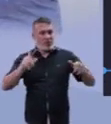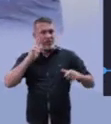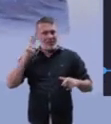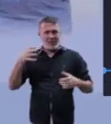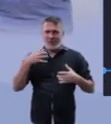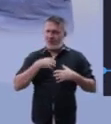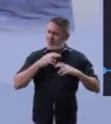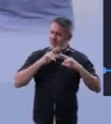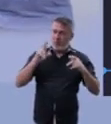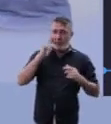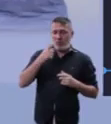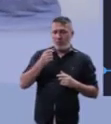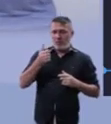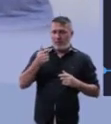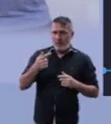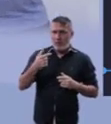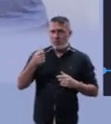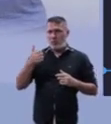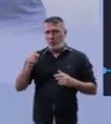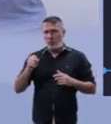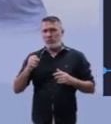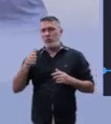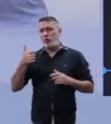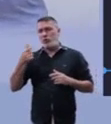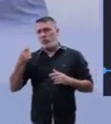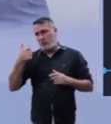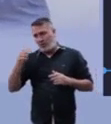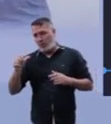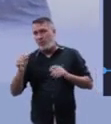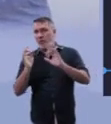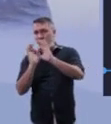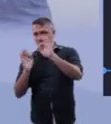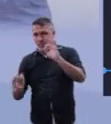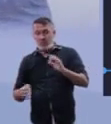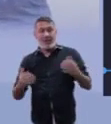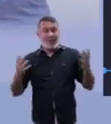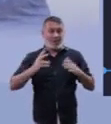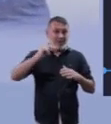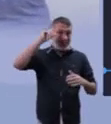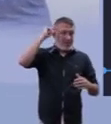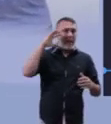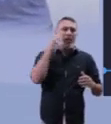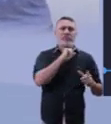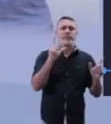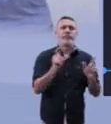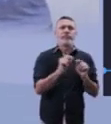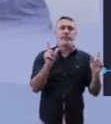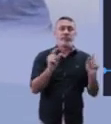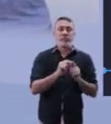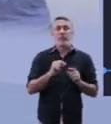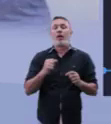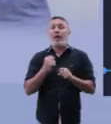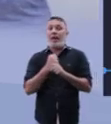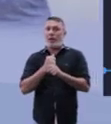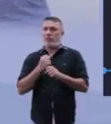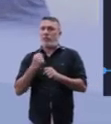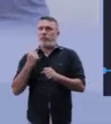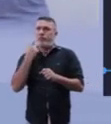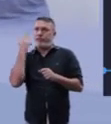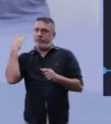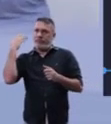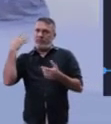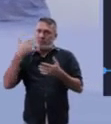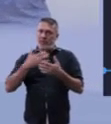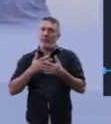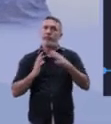daquela que nós analisamos até aqui. 2017, 18, 19 são redações longas. As antigas geralmente eram redações mais curtas